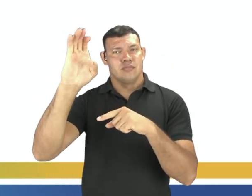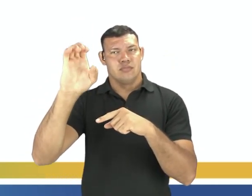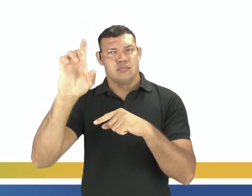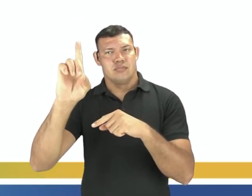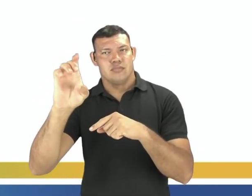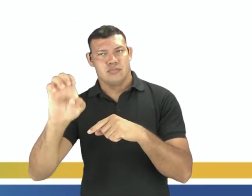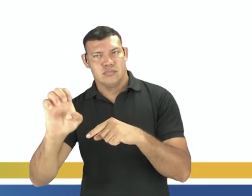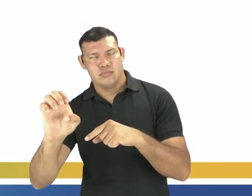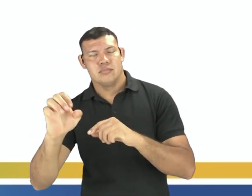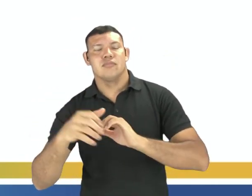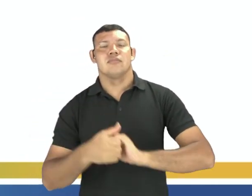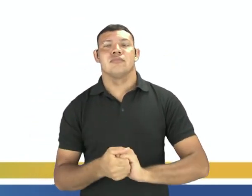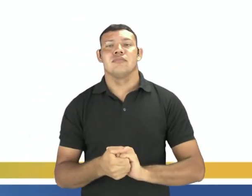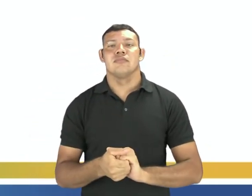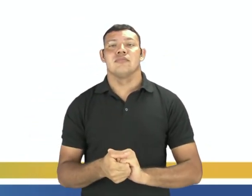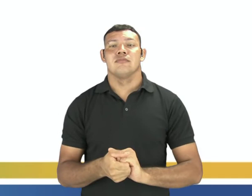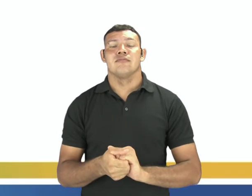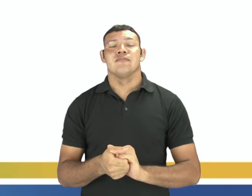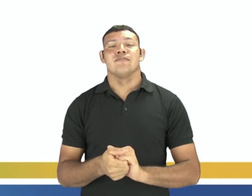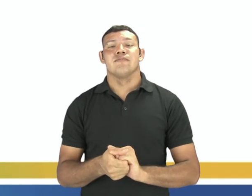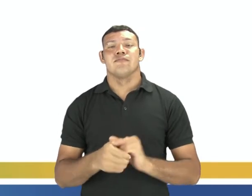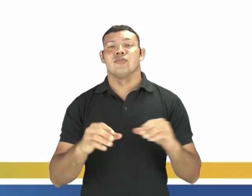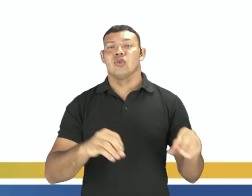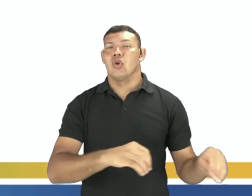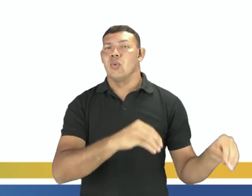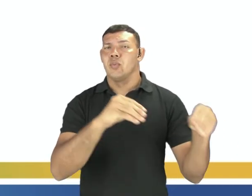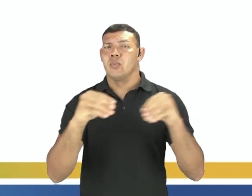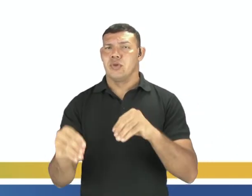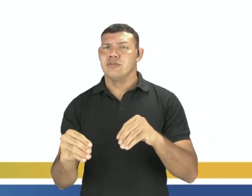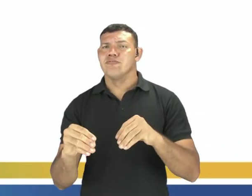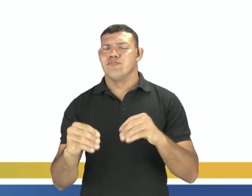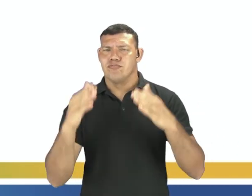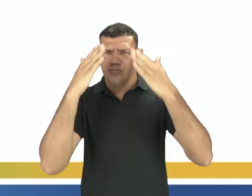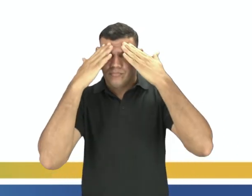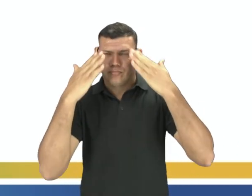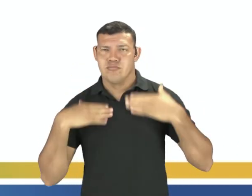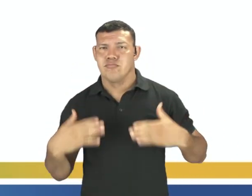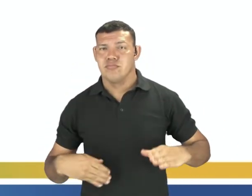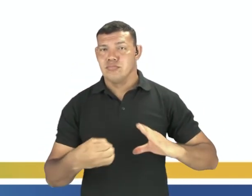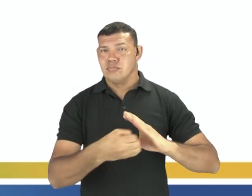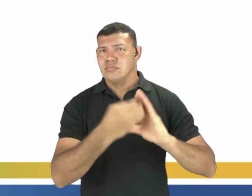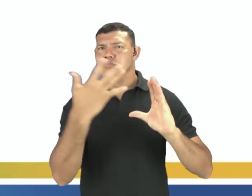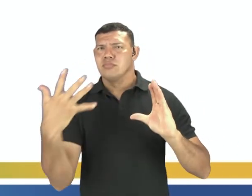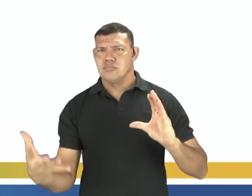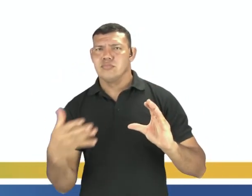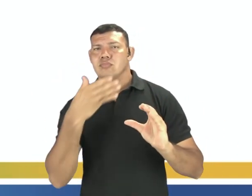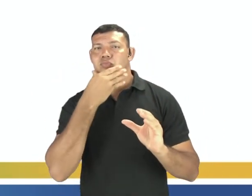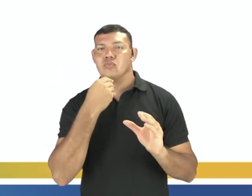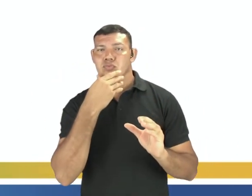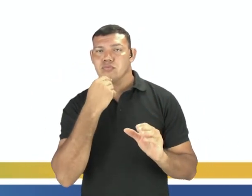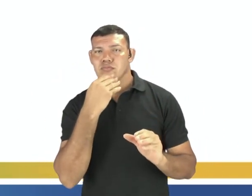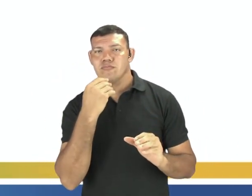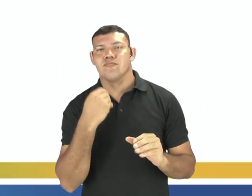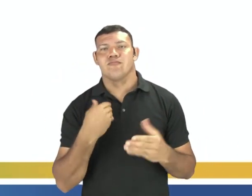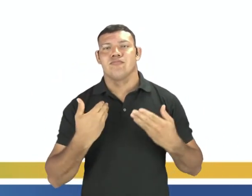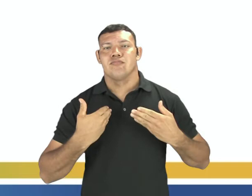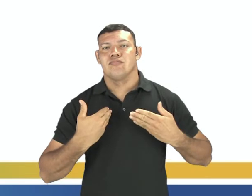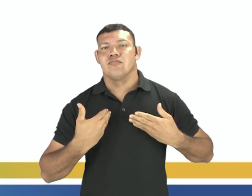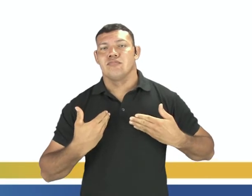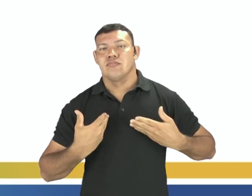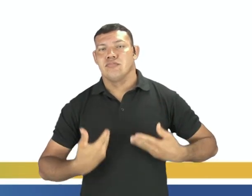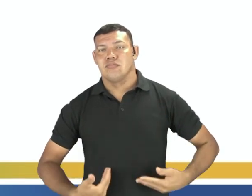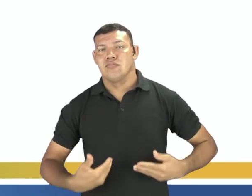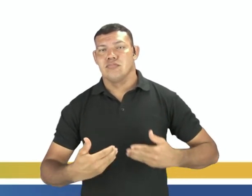que cita apenas mudanças físicas características dos meninos no período da